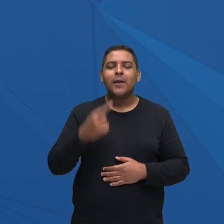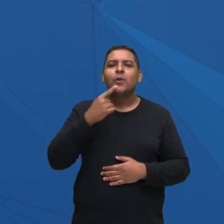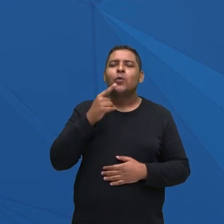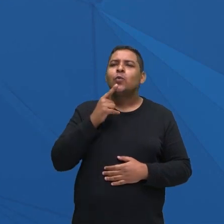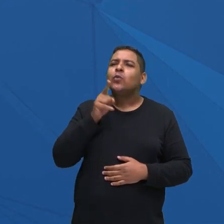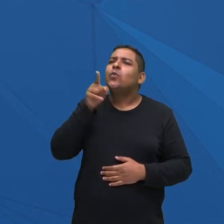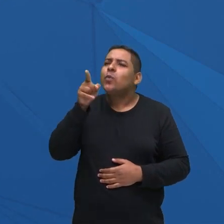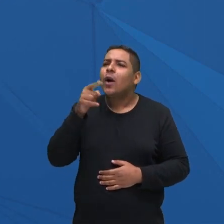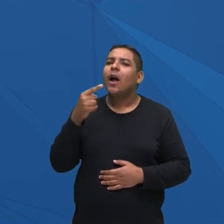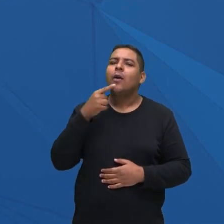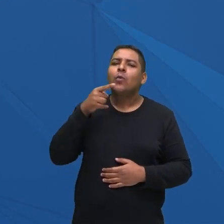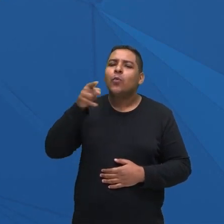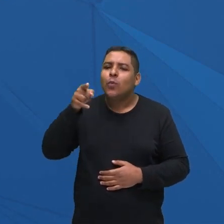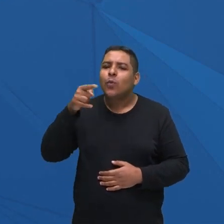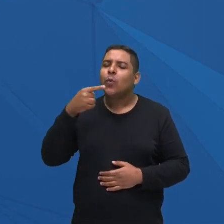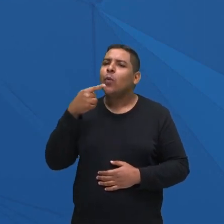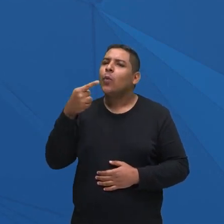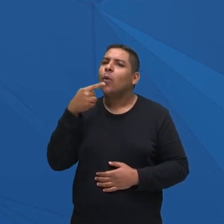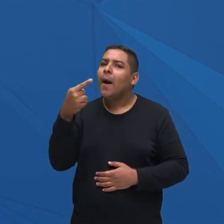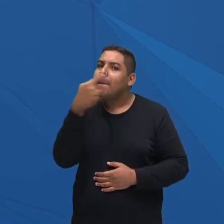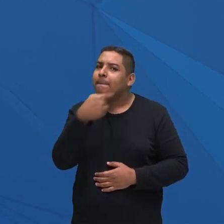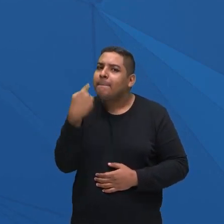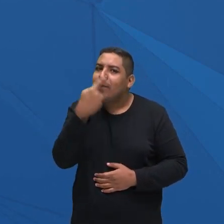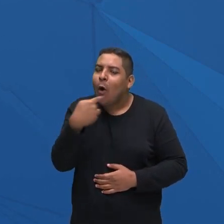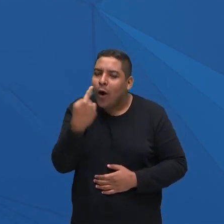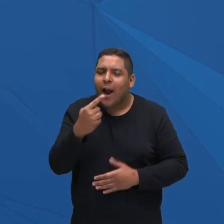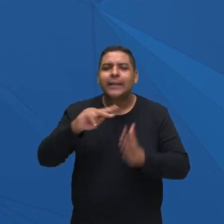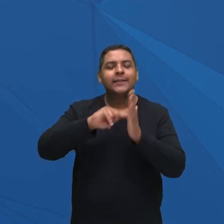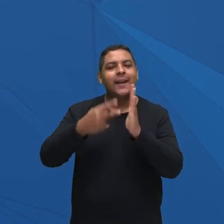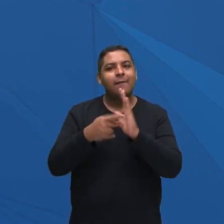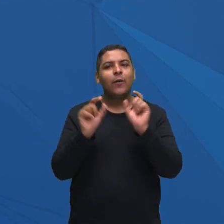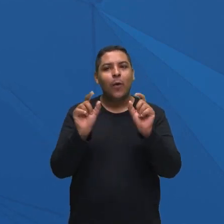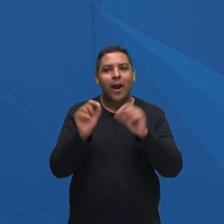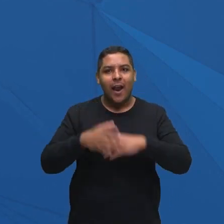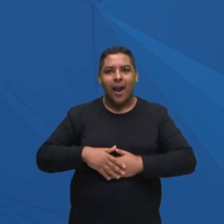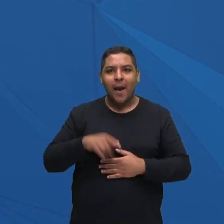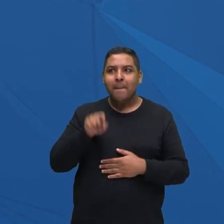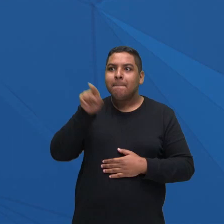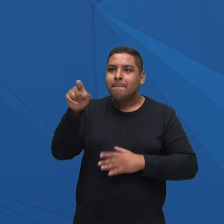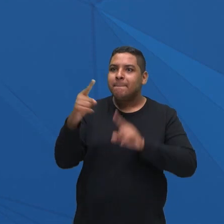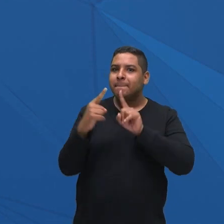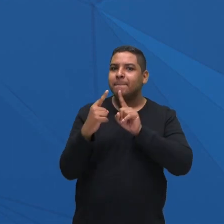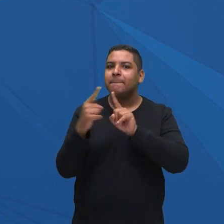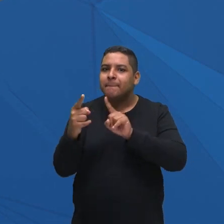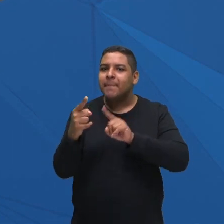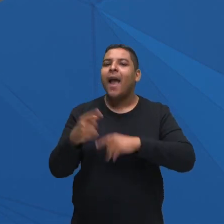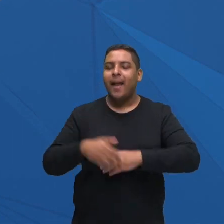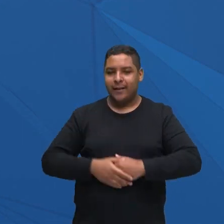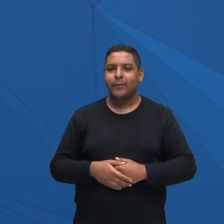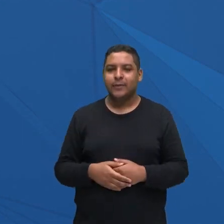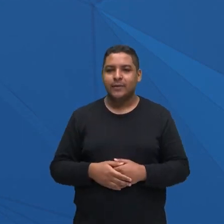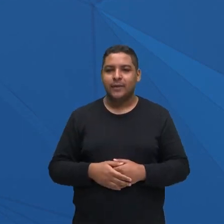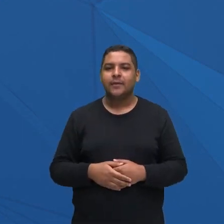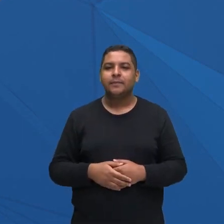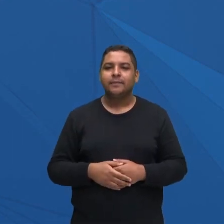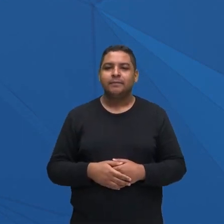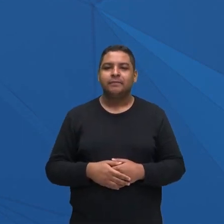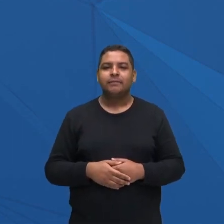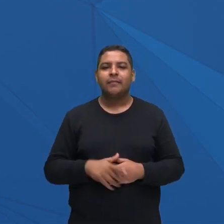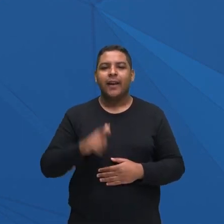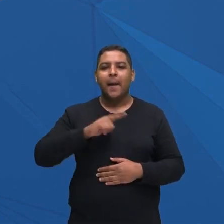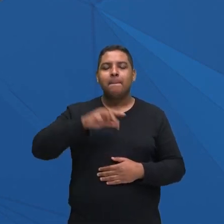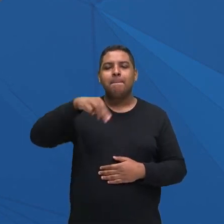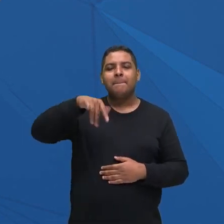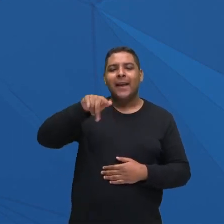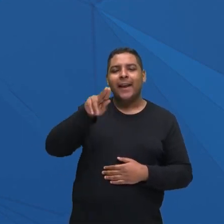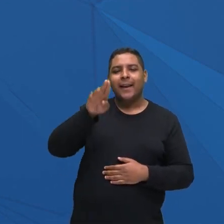onde é que tu vai? Eu vou bem ali. A gente realmente ainda usa a expressão, né, do rosto para apontar o bem ali, o de com força, o